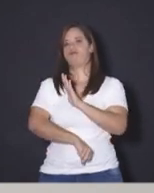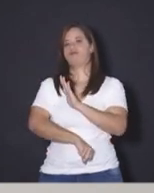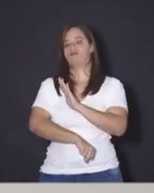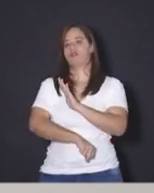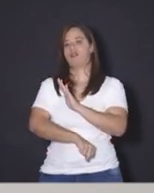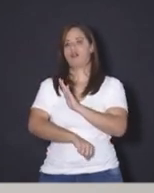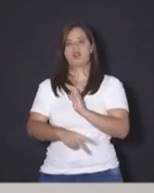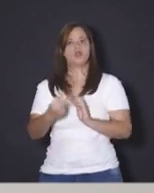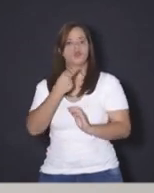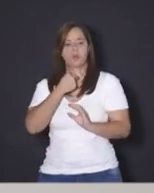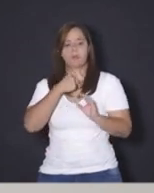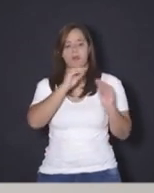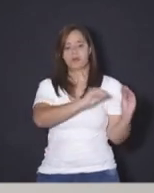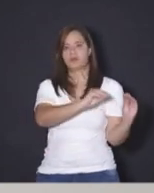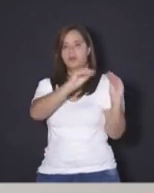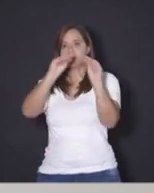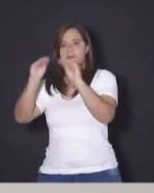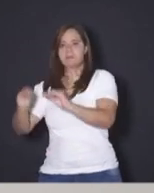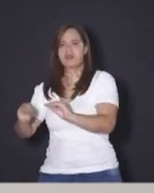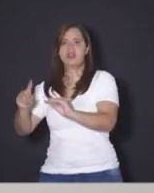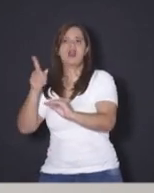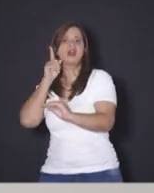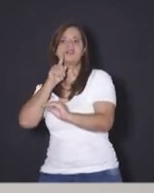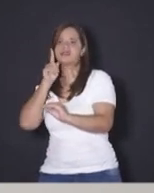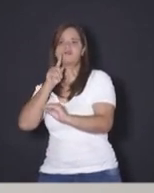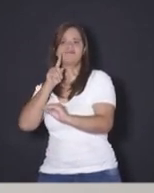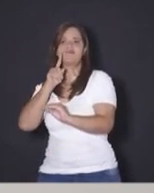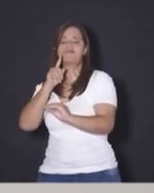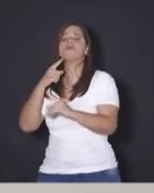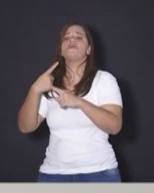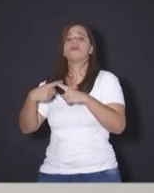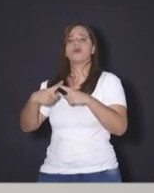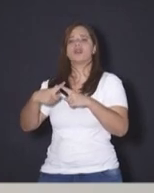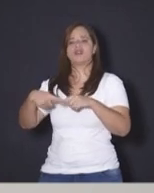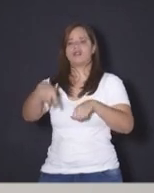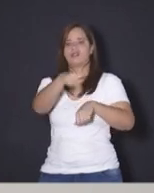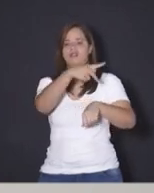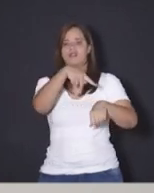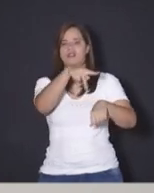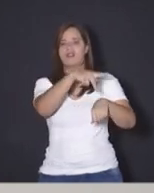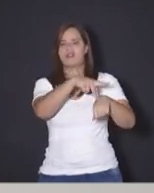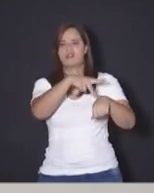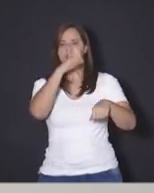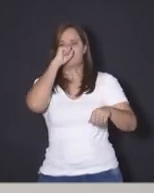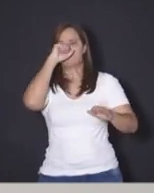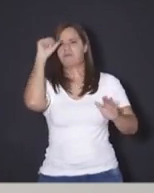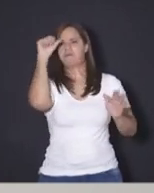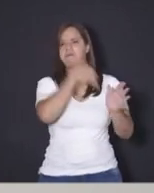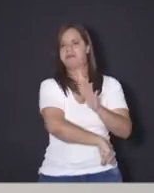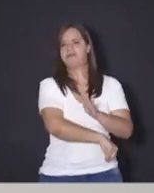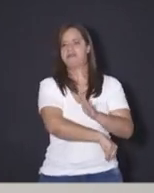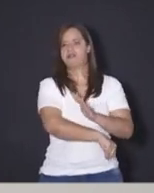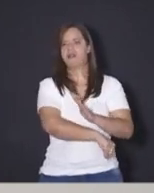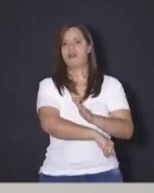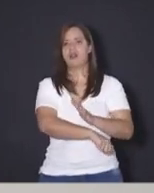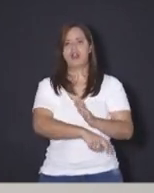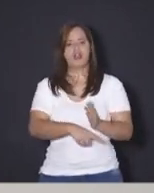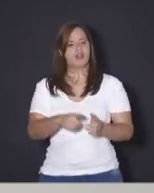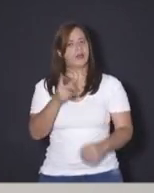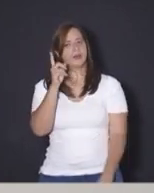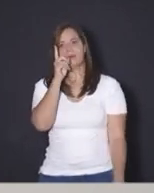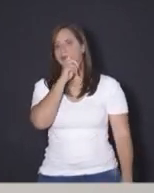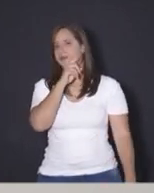deve emigrar aos estados unidos porque são países de meta essa falha por